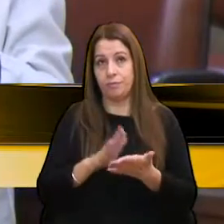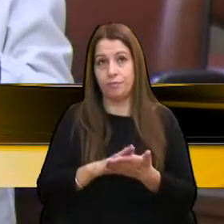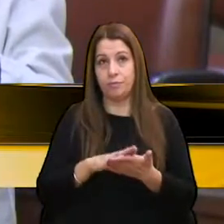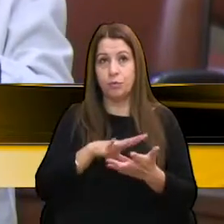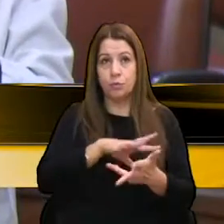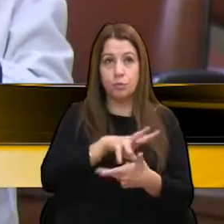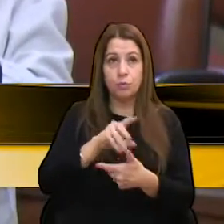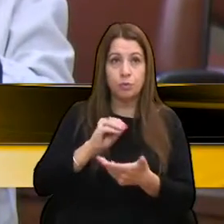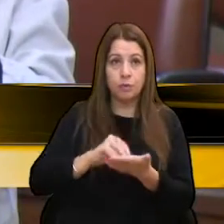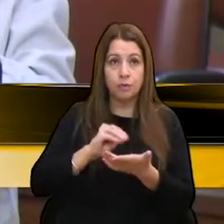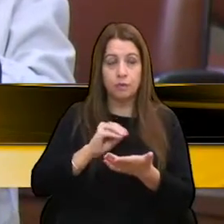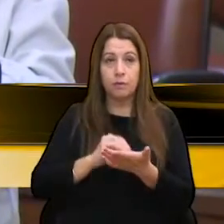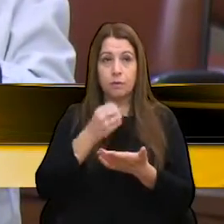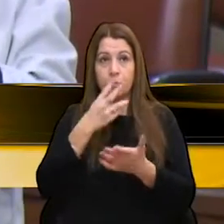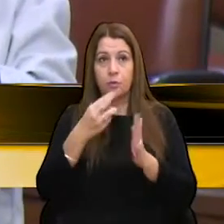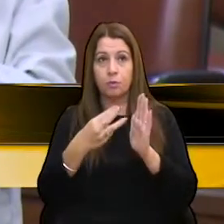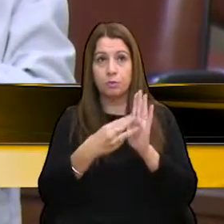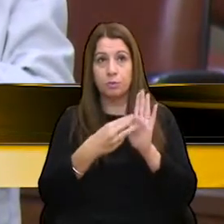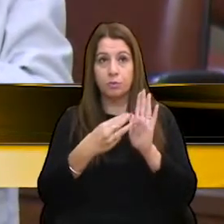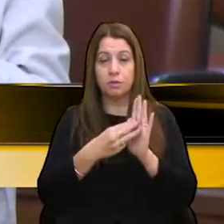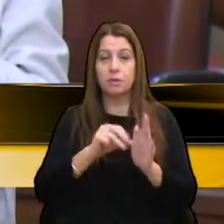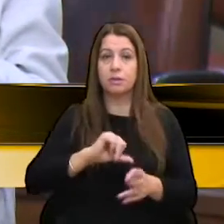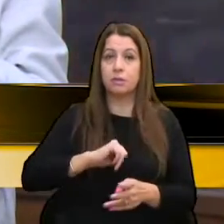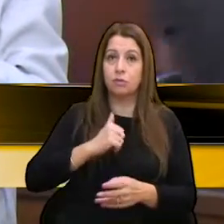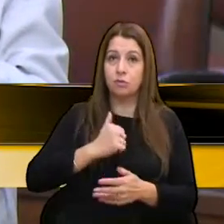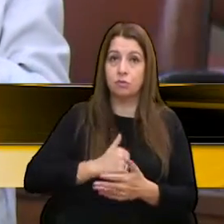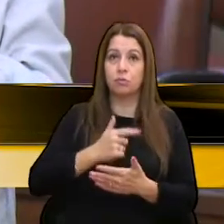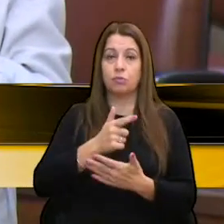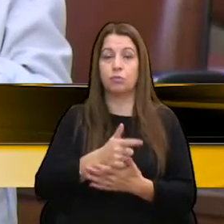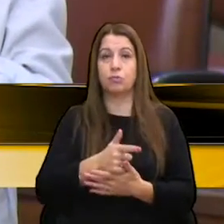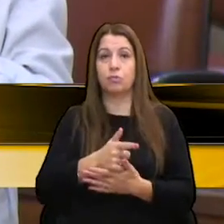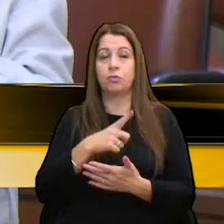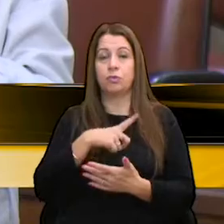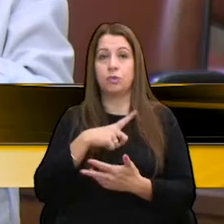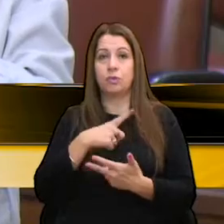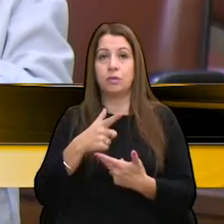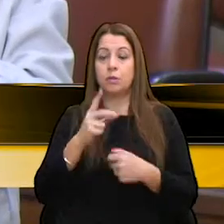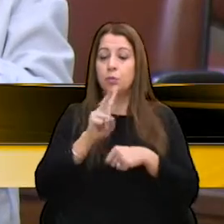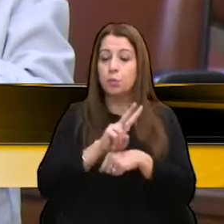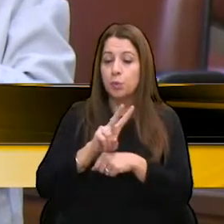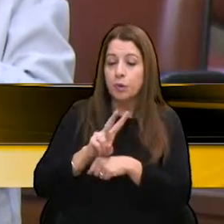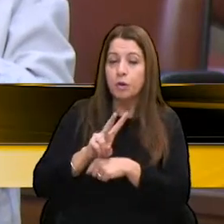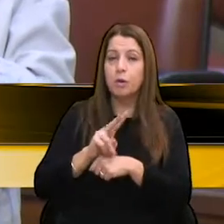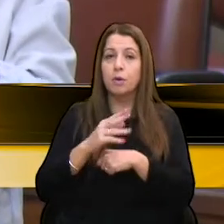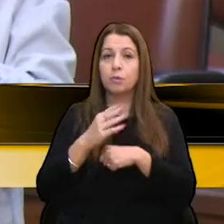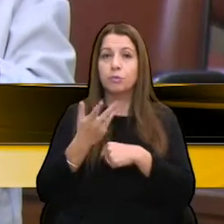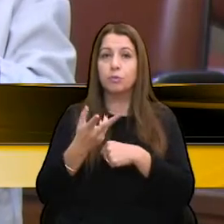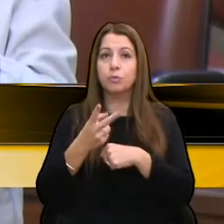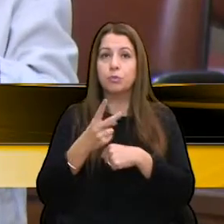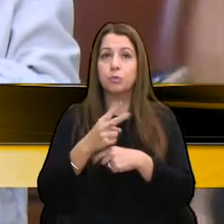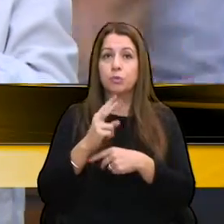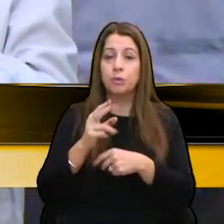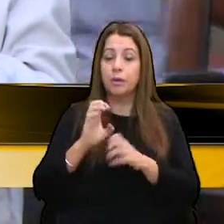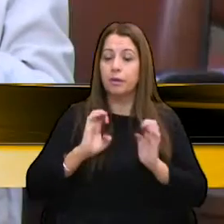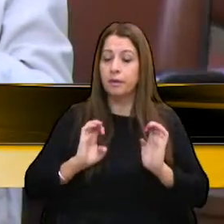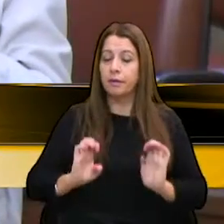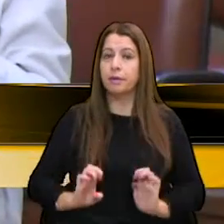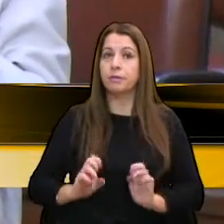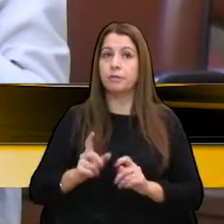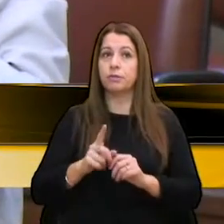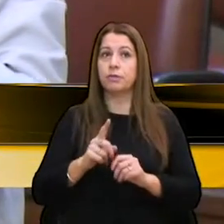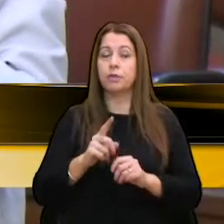mundo carente de bons exemplos, de boas atitudes, eles terem o capricho, o cuidado, o zelo e a ética